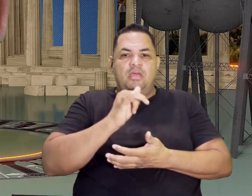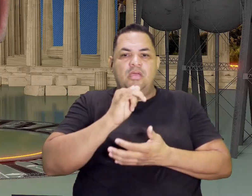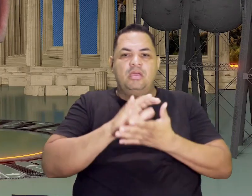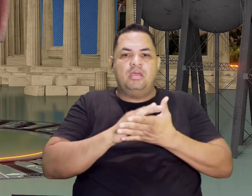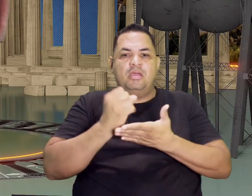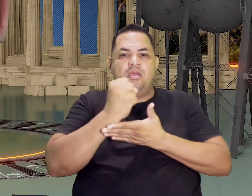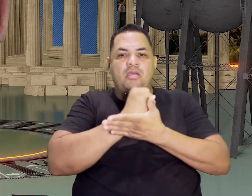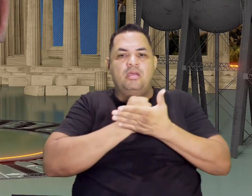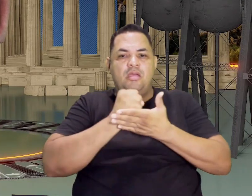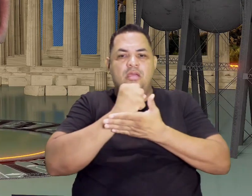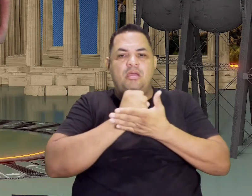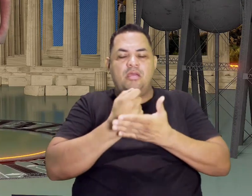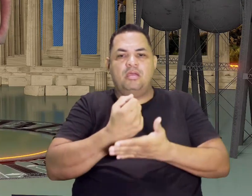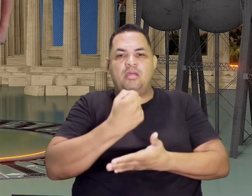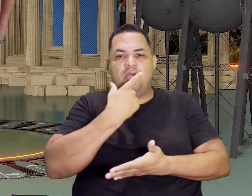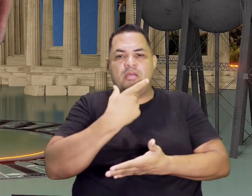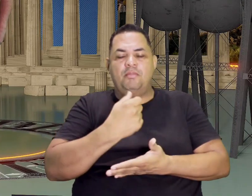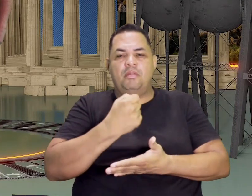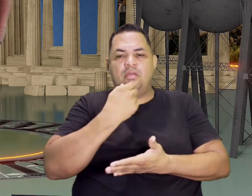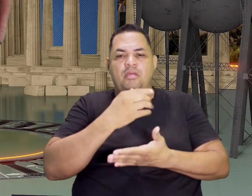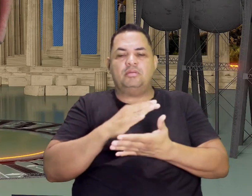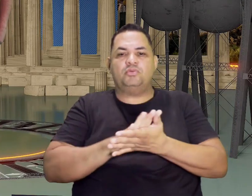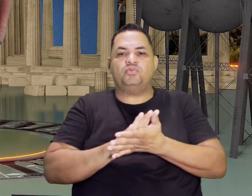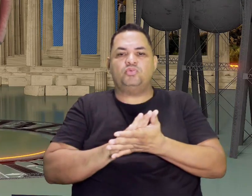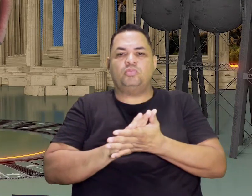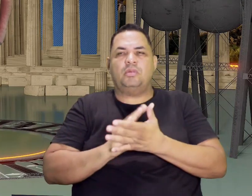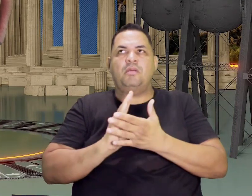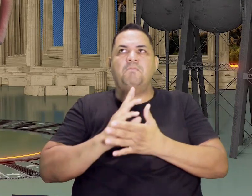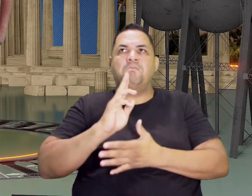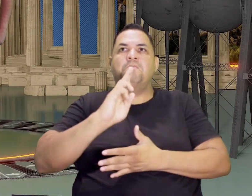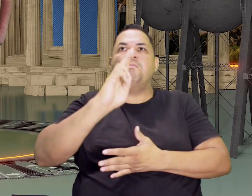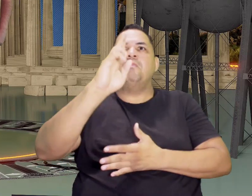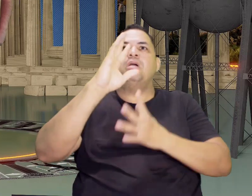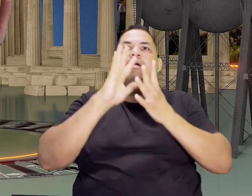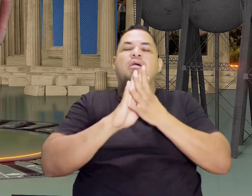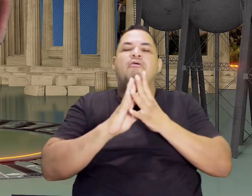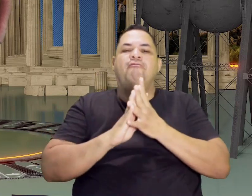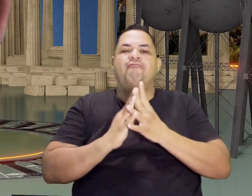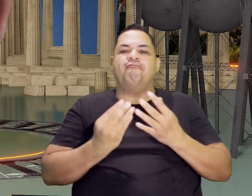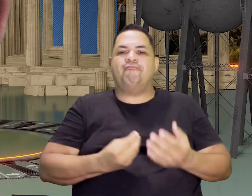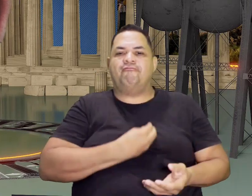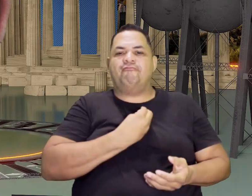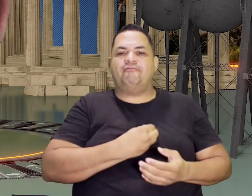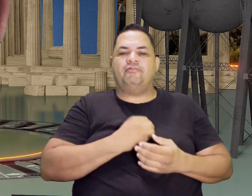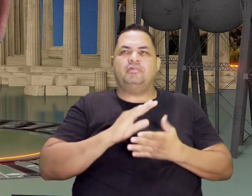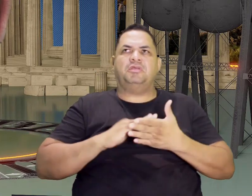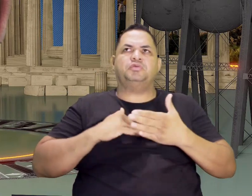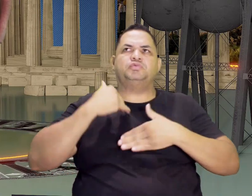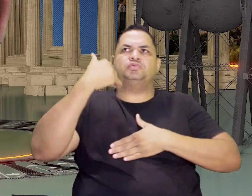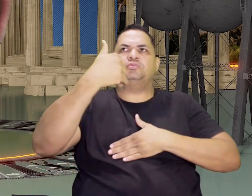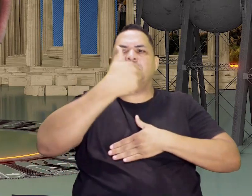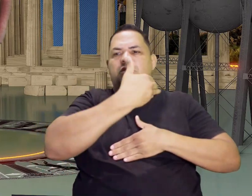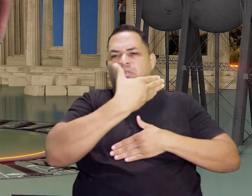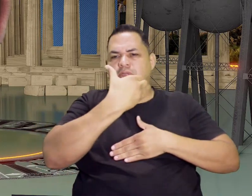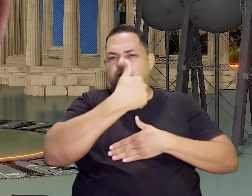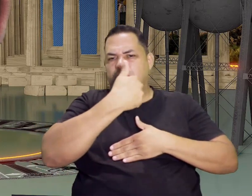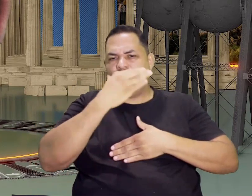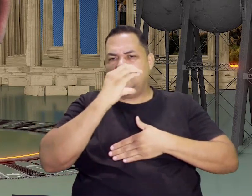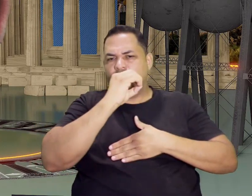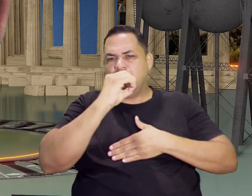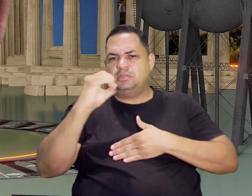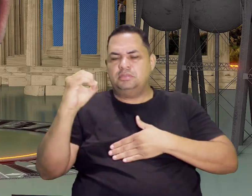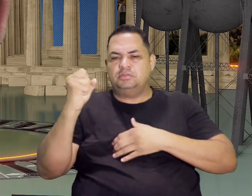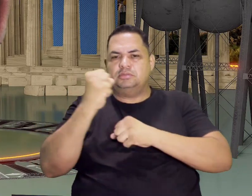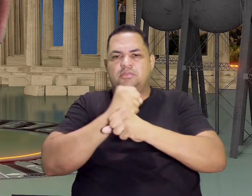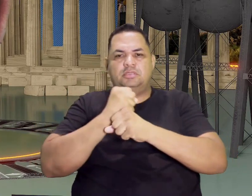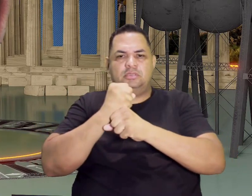Eles acreditavam que tomasse aquela substância, você teria longa vida, mais de 100 anos, etc. A fonte da